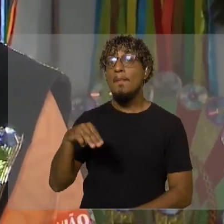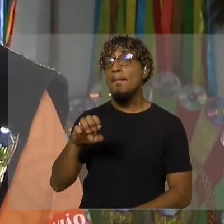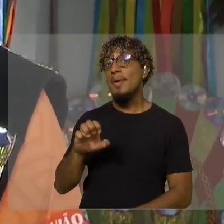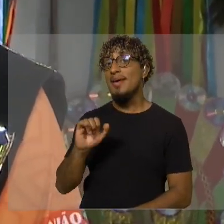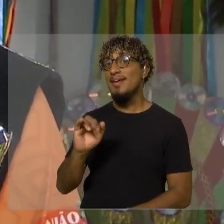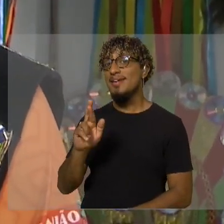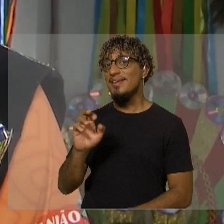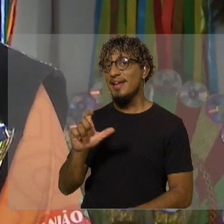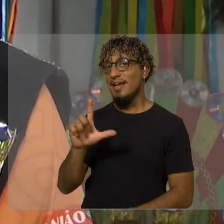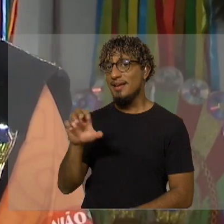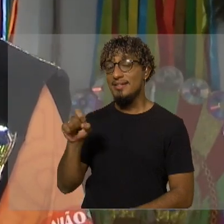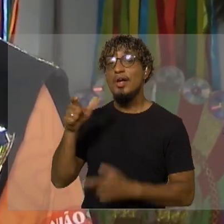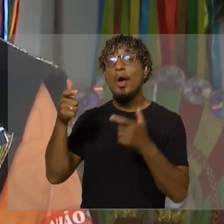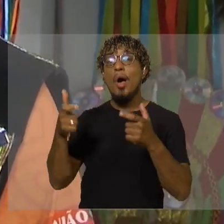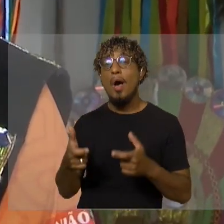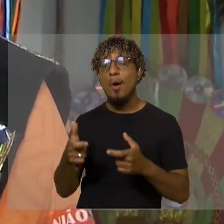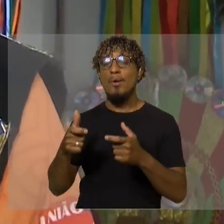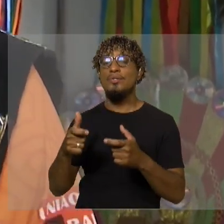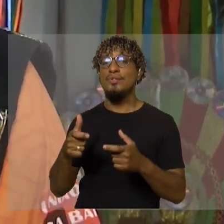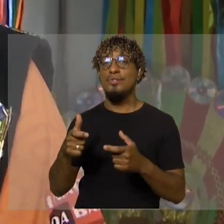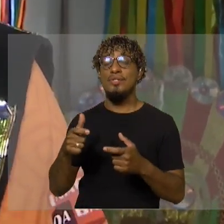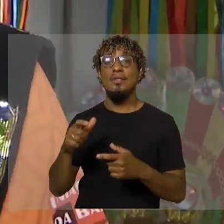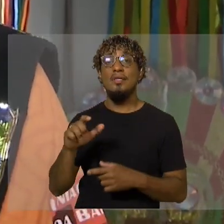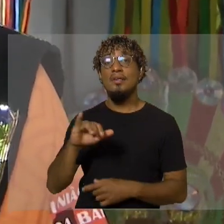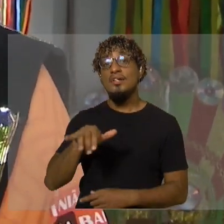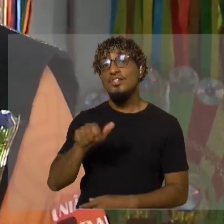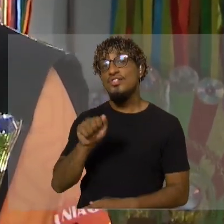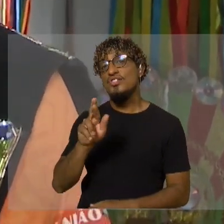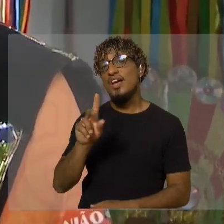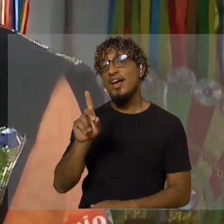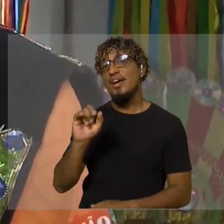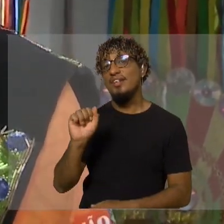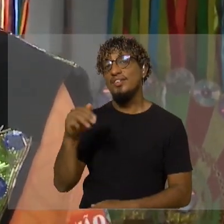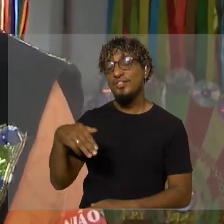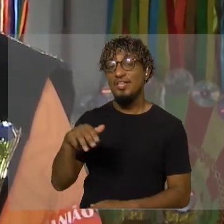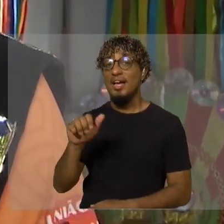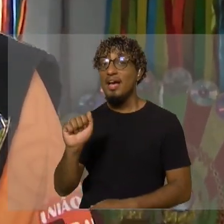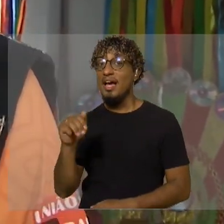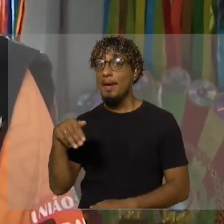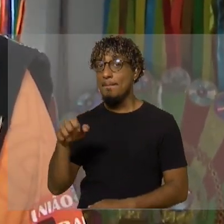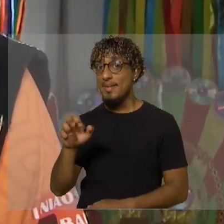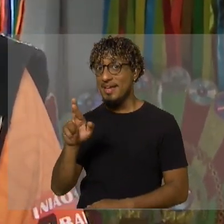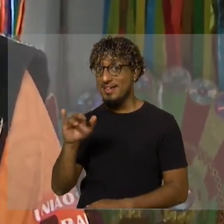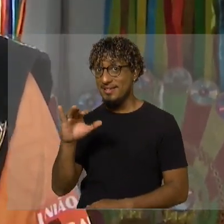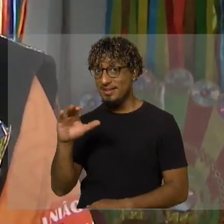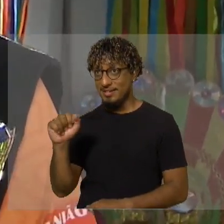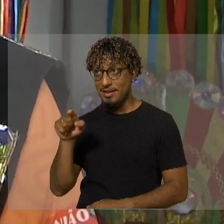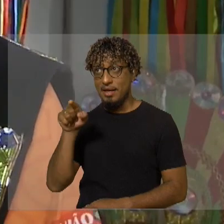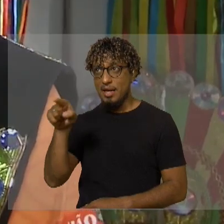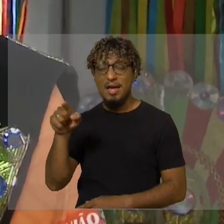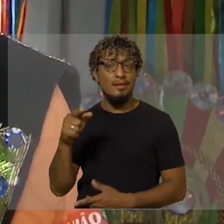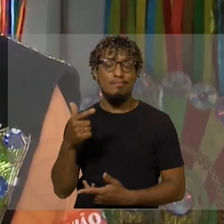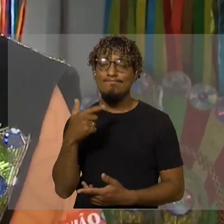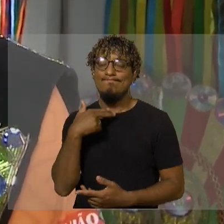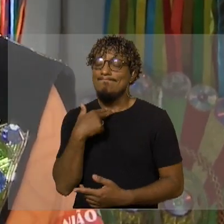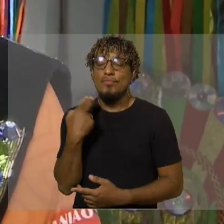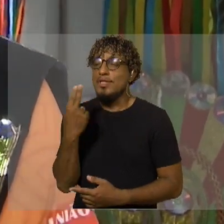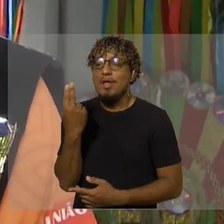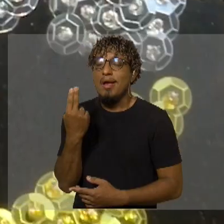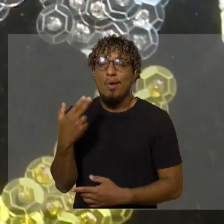Ele não tendo força para dar continuidade no boi, ele passou o boi para